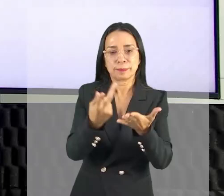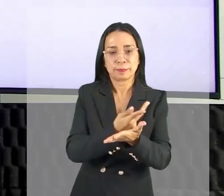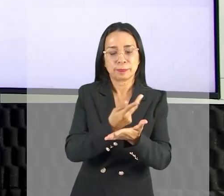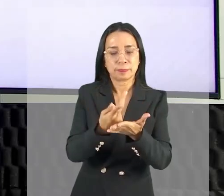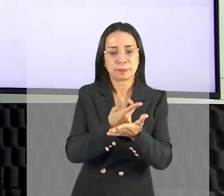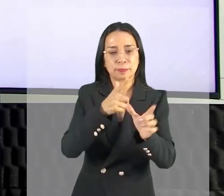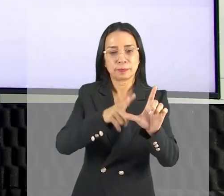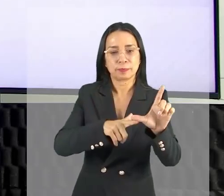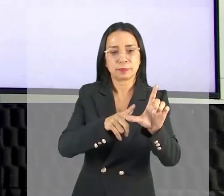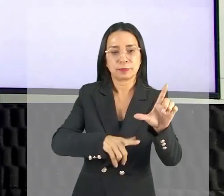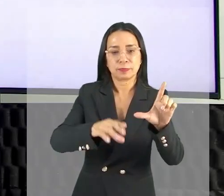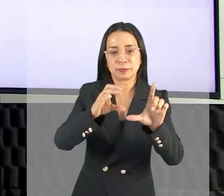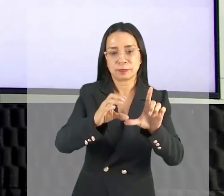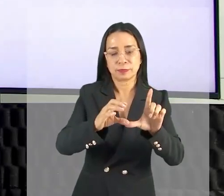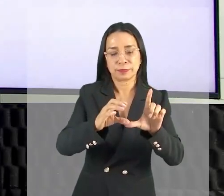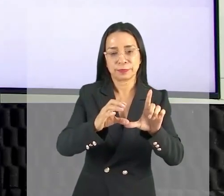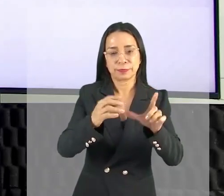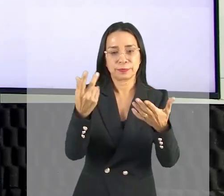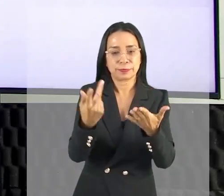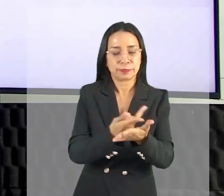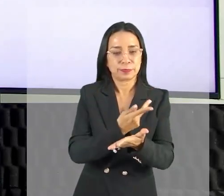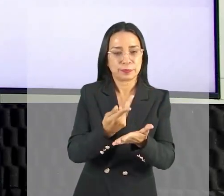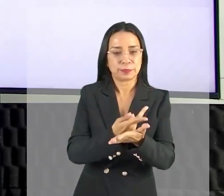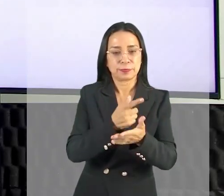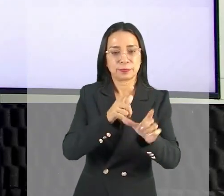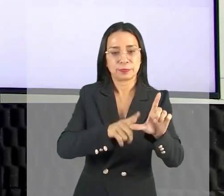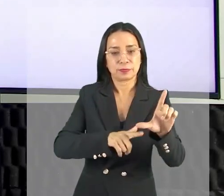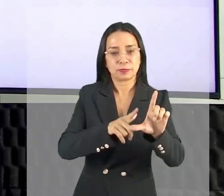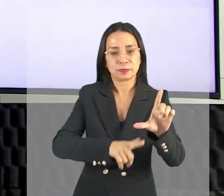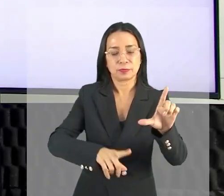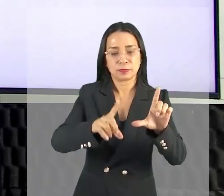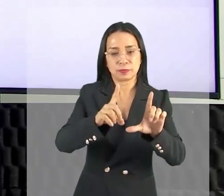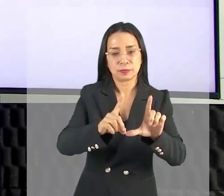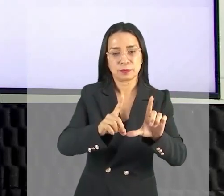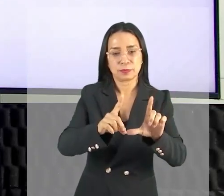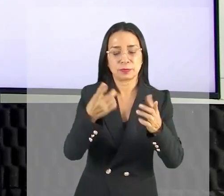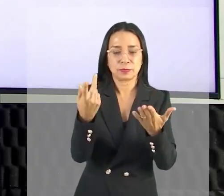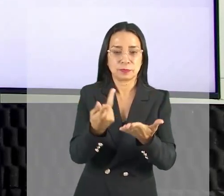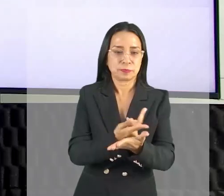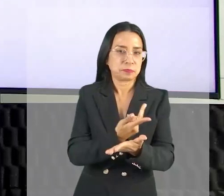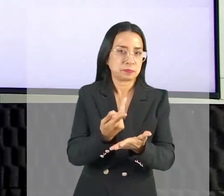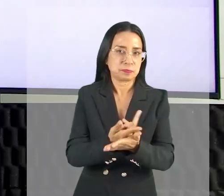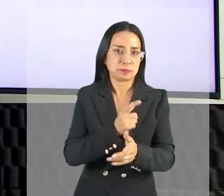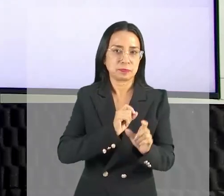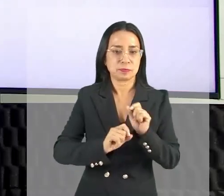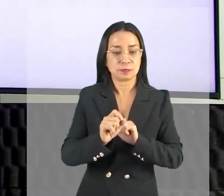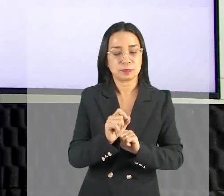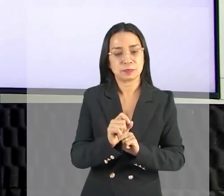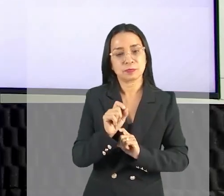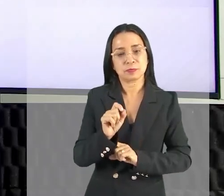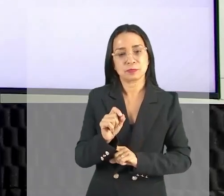Paragaméticos, mesma coisa. Onde é que gameta entrou nessa história aqui? Poligaméticos, mesma coisa.